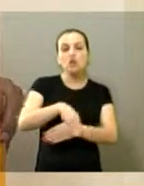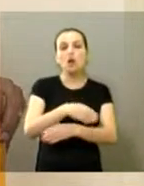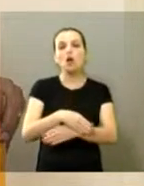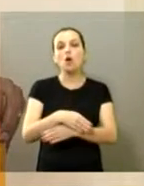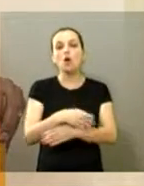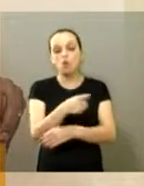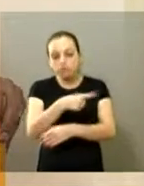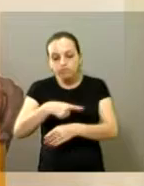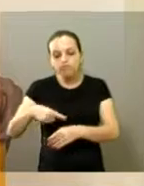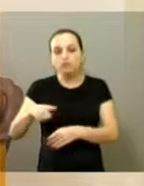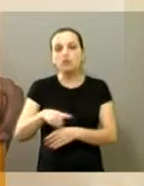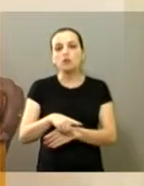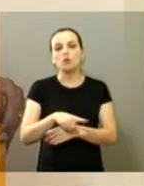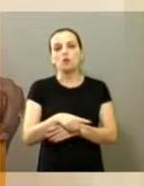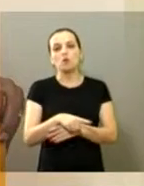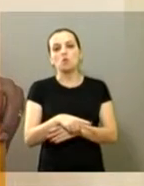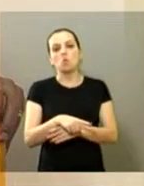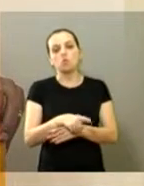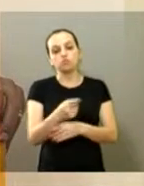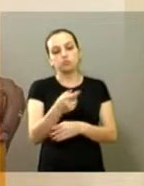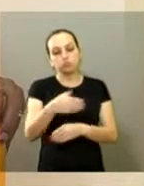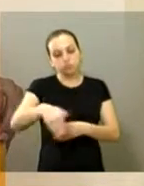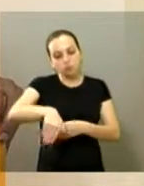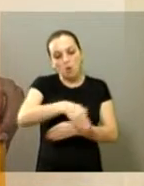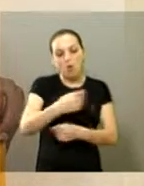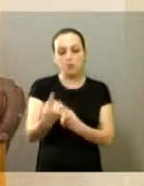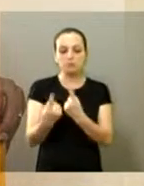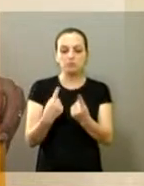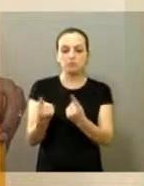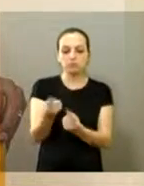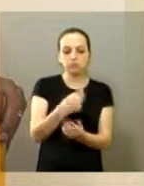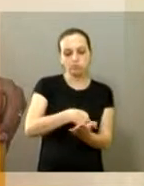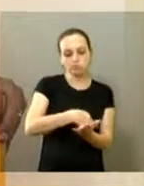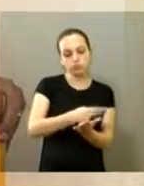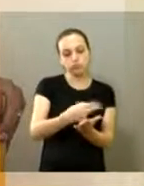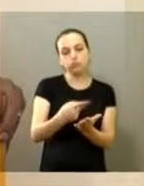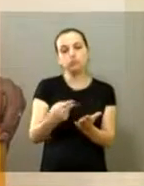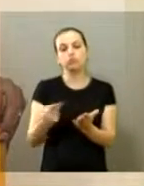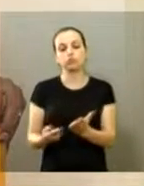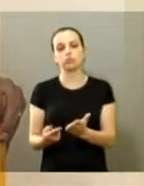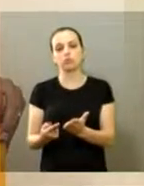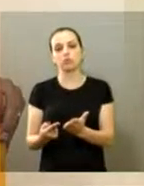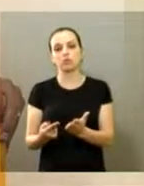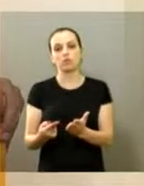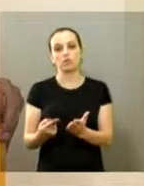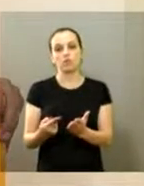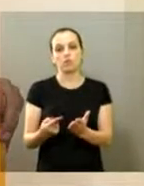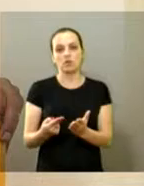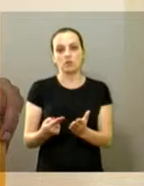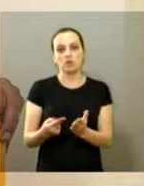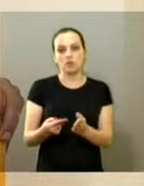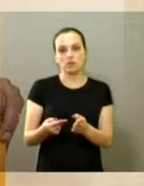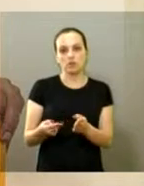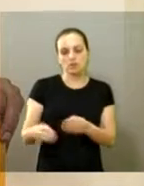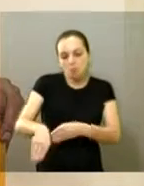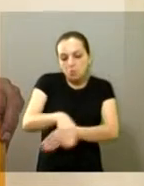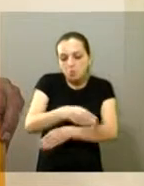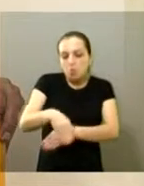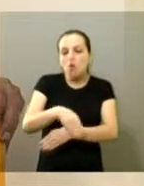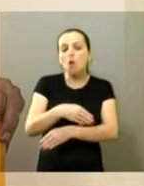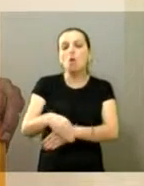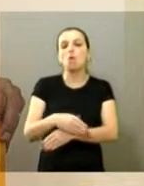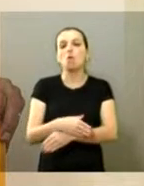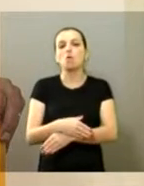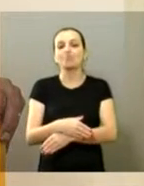Confluência Dante Giasi com Sebastião Lacerda Correia, Virgílio de Abrantes Quintão. São um pedacinho de 2 ruas que